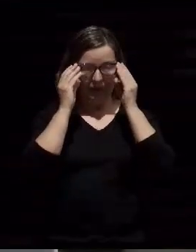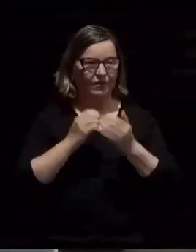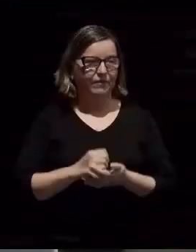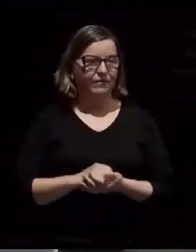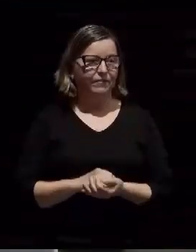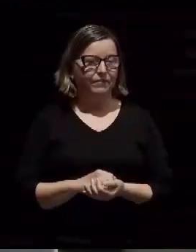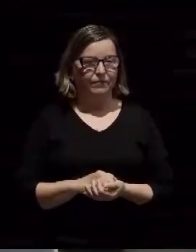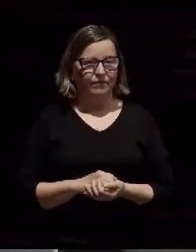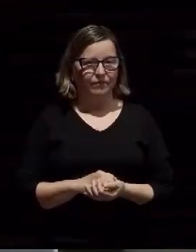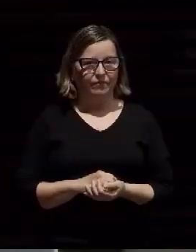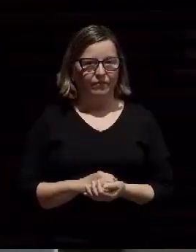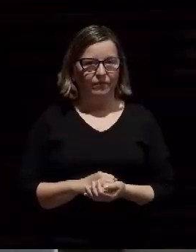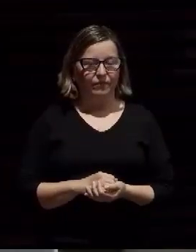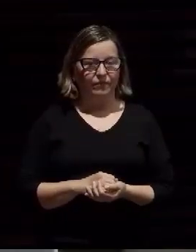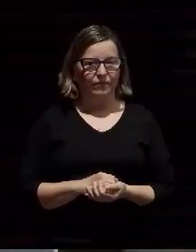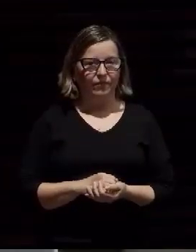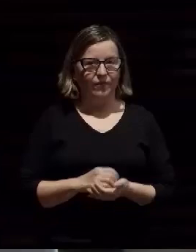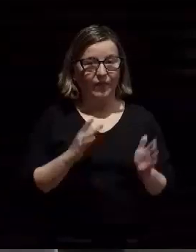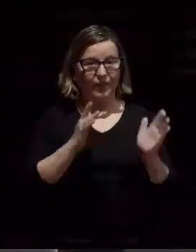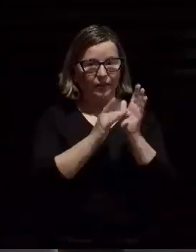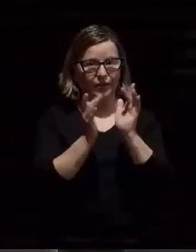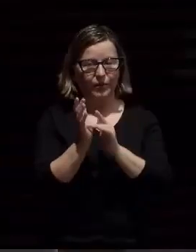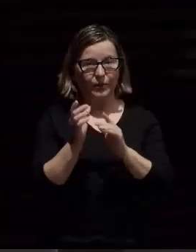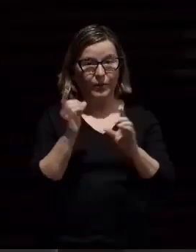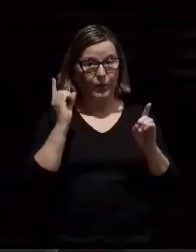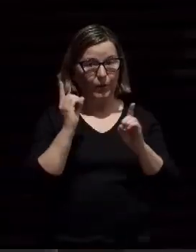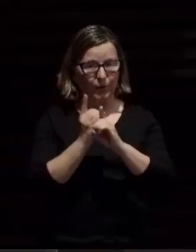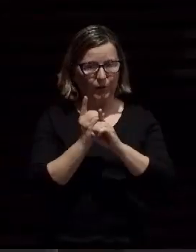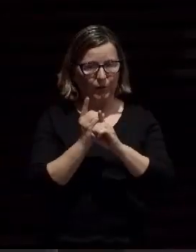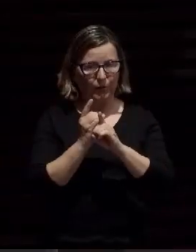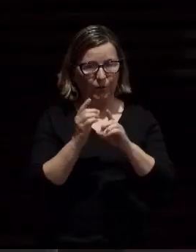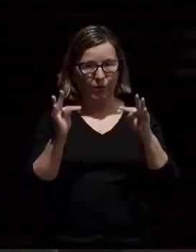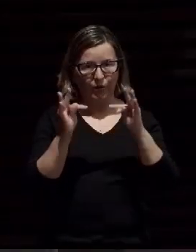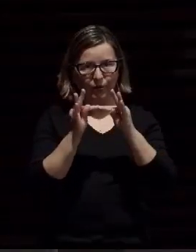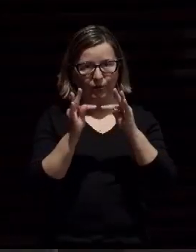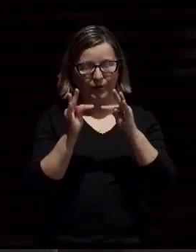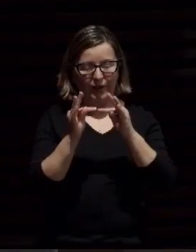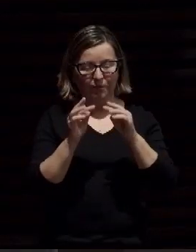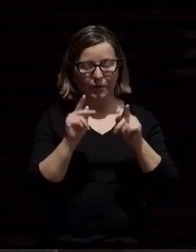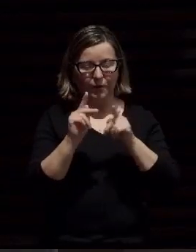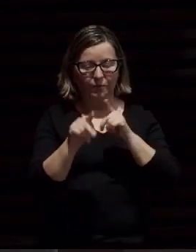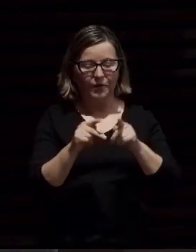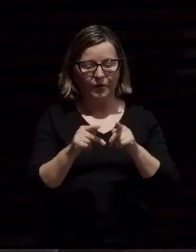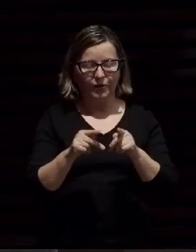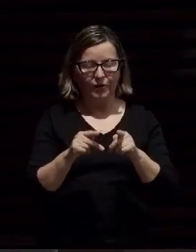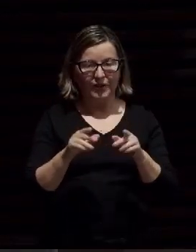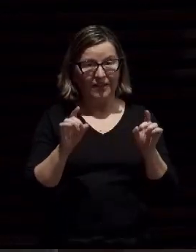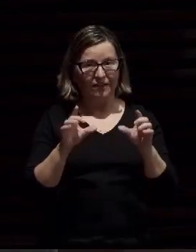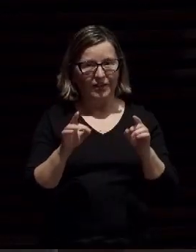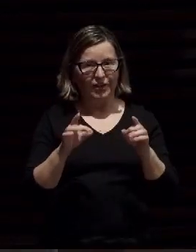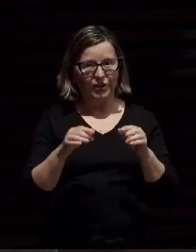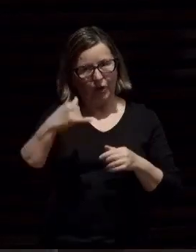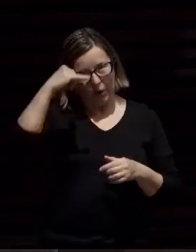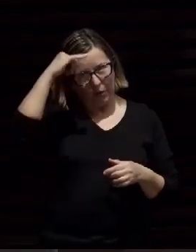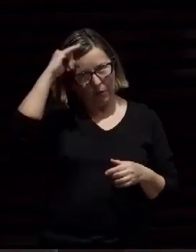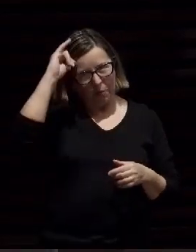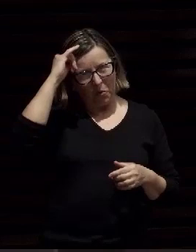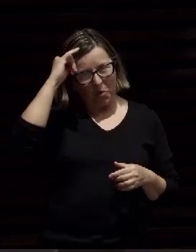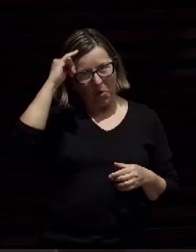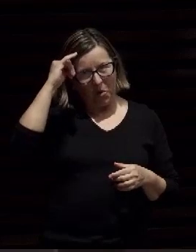E encontrou no templo os que vendiam bois, ovelhas e pombas, e também